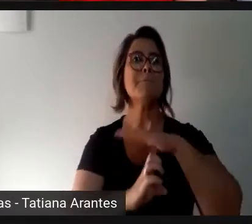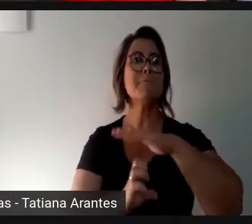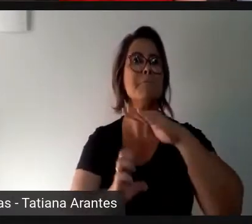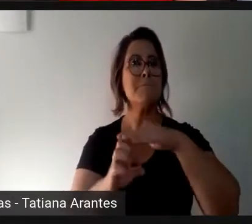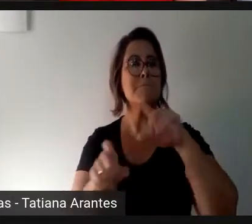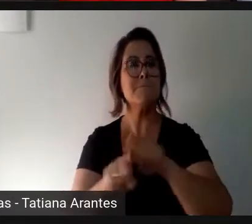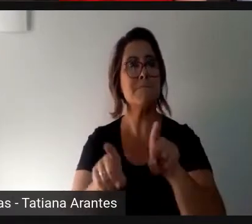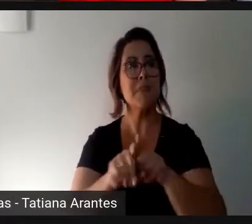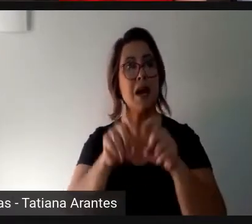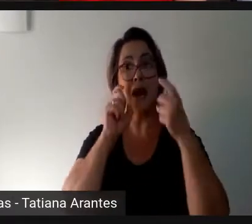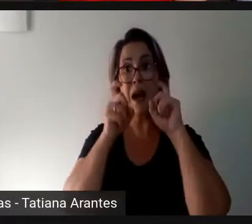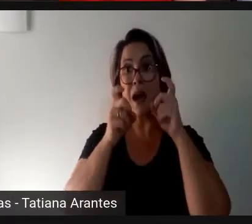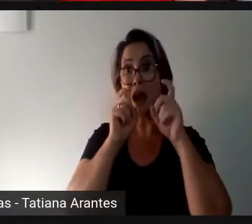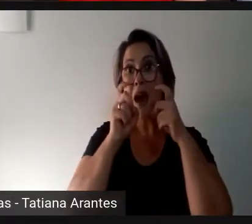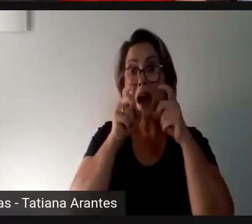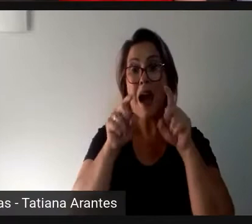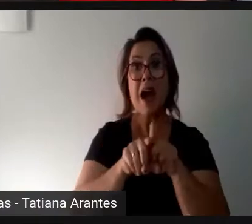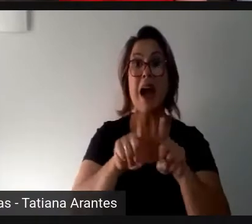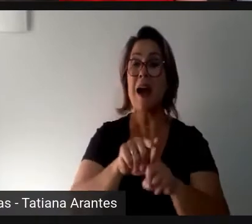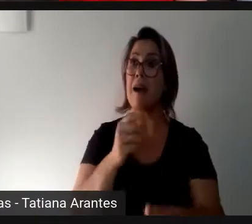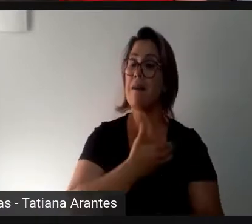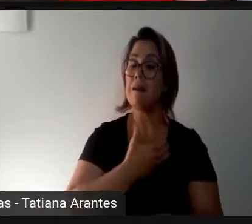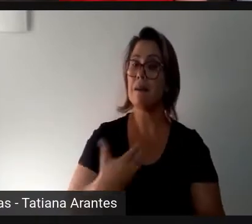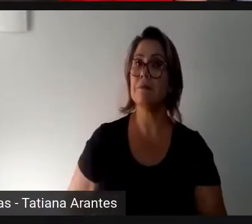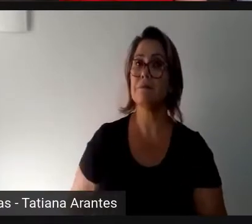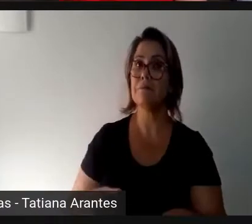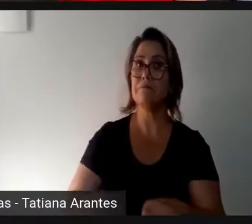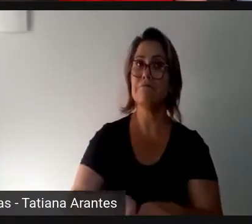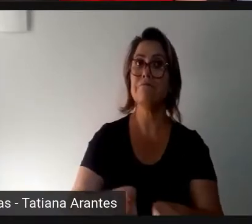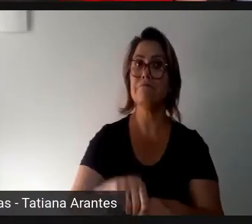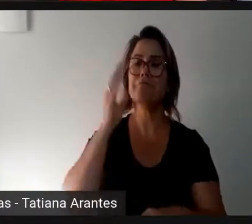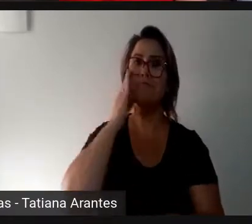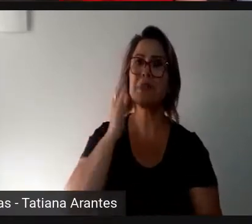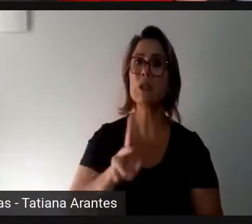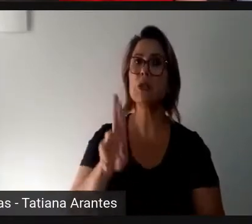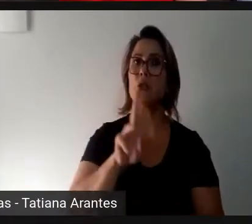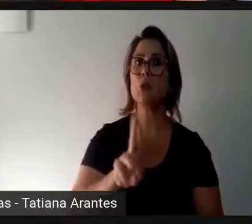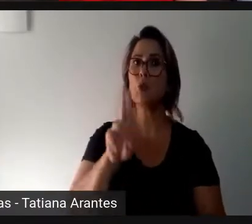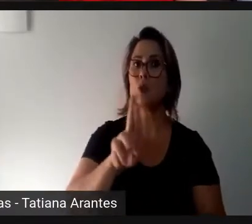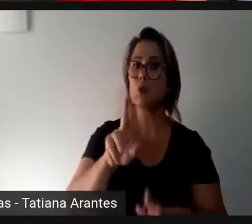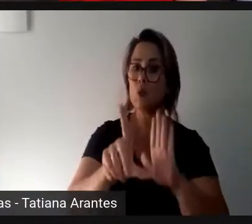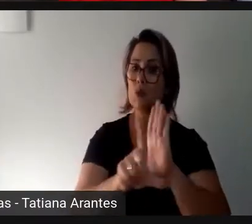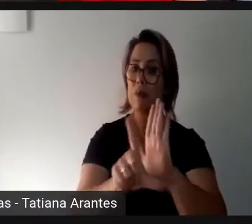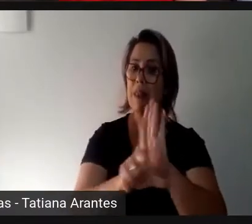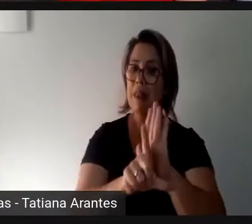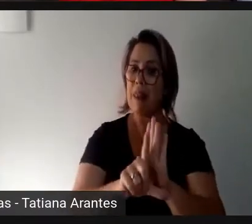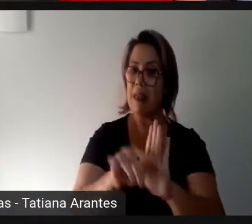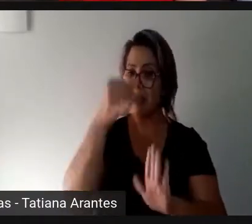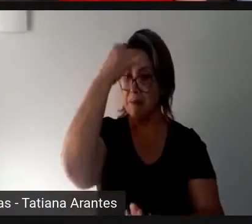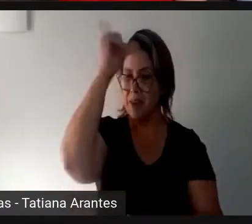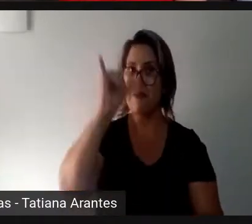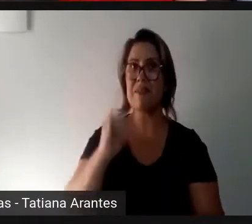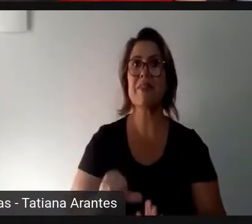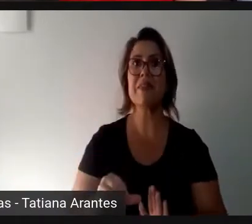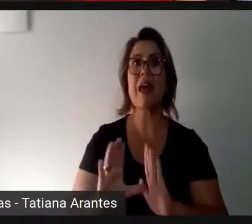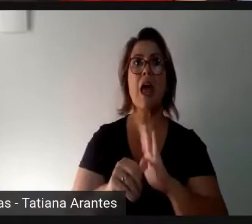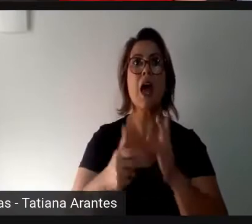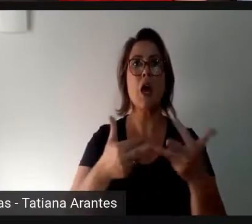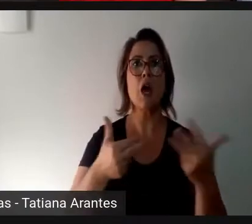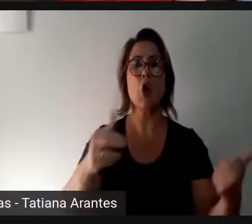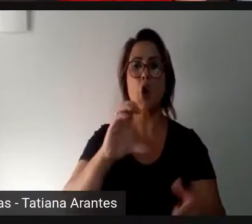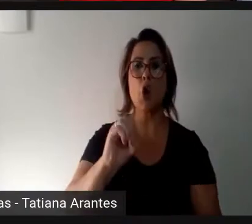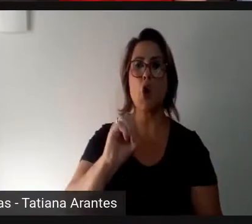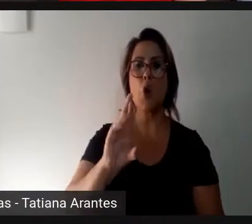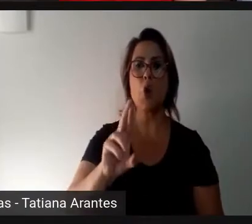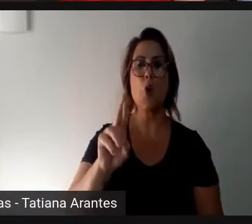administração pública, aos cofres públicos, automaticamente já se aplica a lei anticorrupção. E as penas dessa lei, elas são consideradas penas